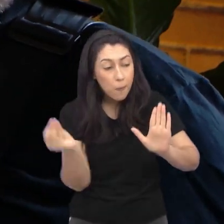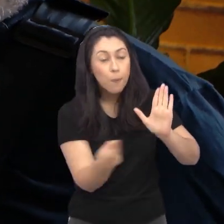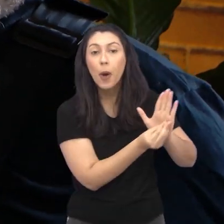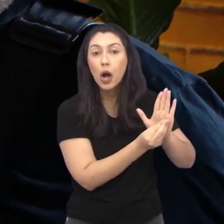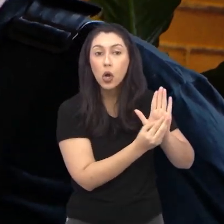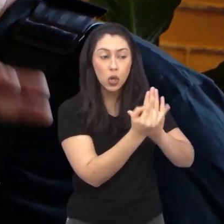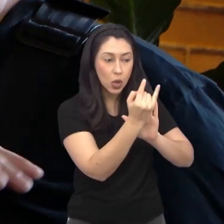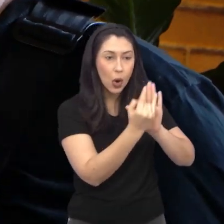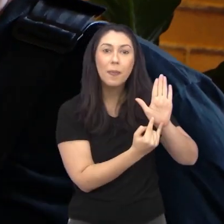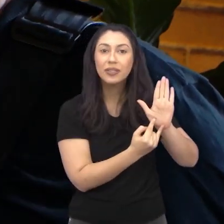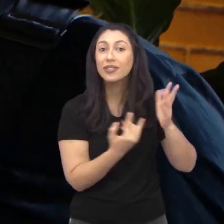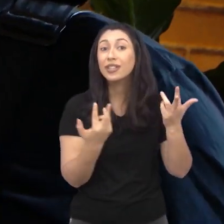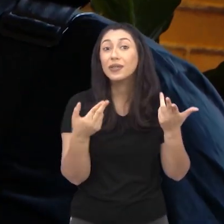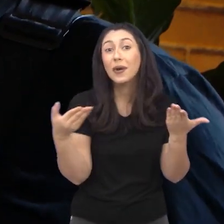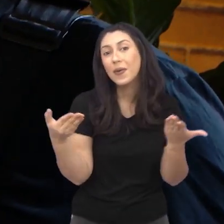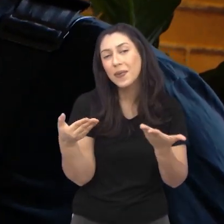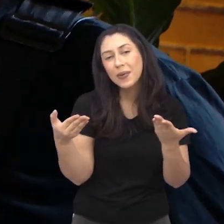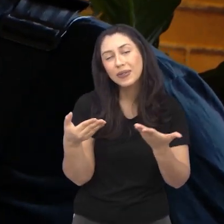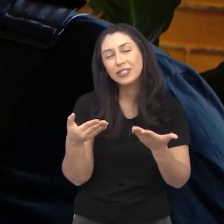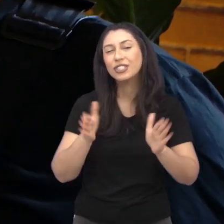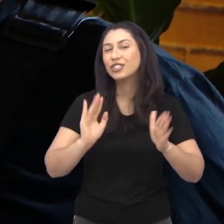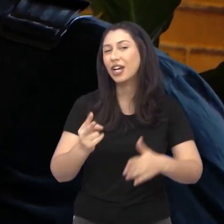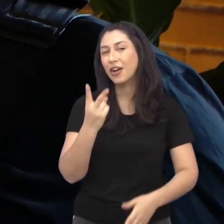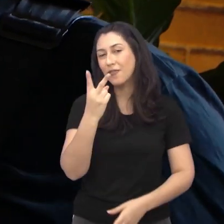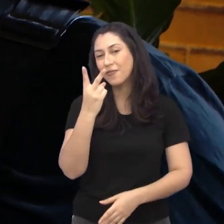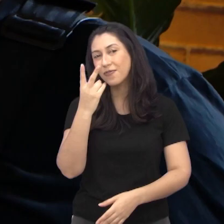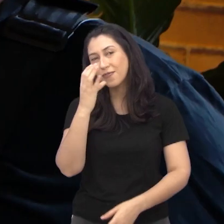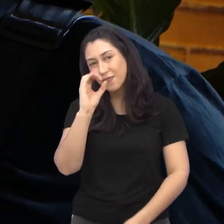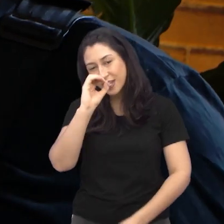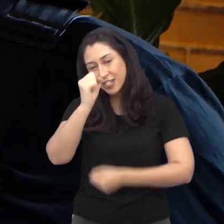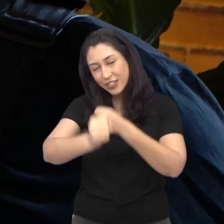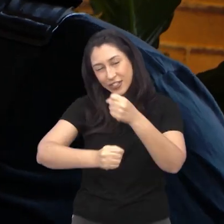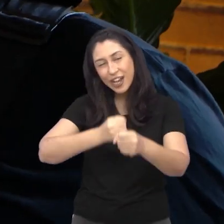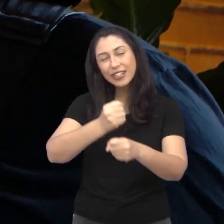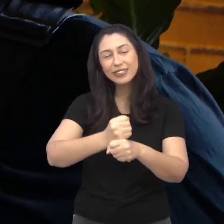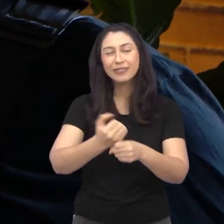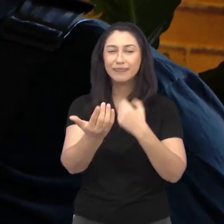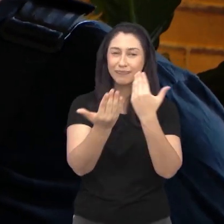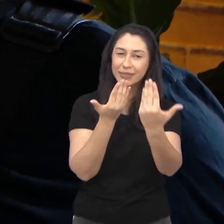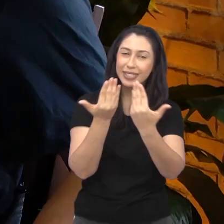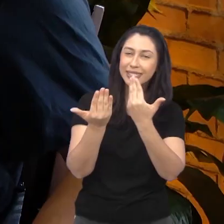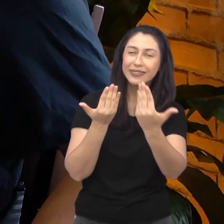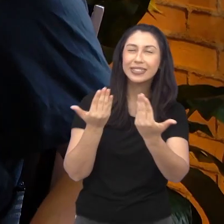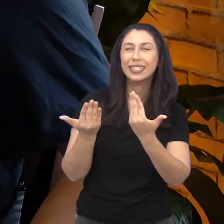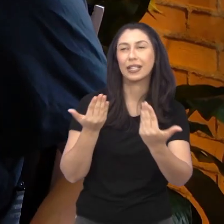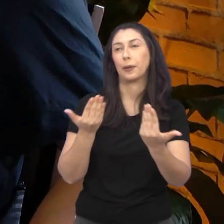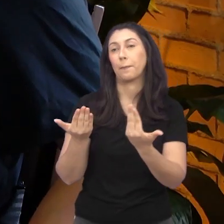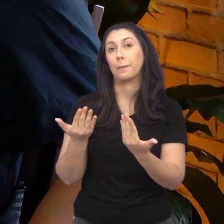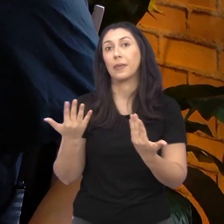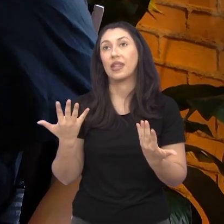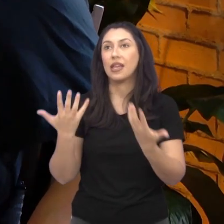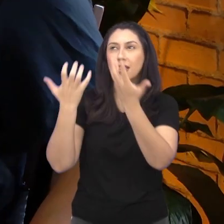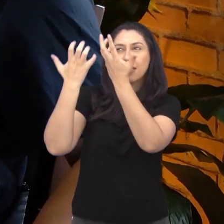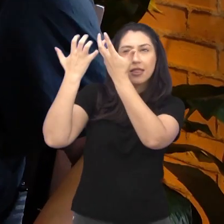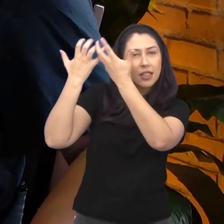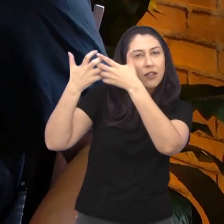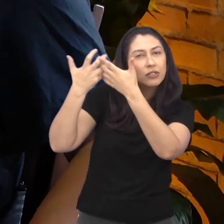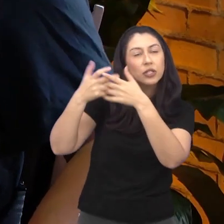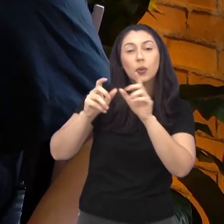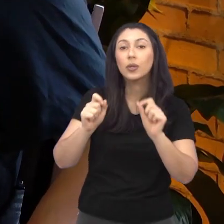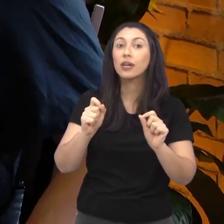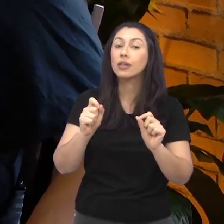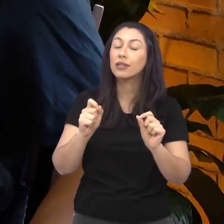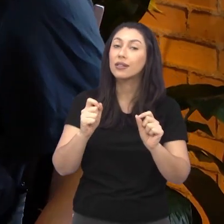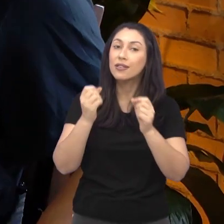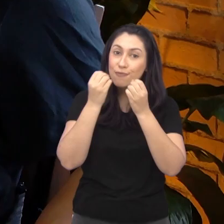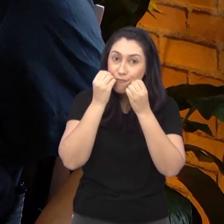está documentado para momentos igual a esse, que depois de 20 anos nós estamos aqui conversando sobre isso, né? Então, a reflexão que eu faço